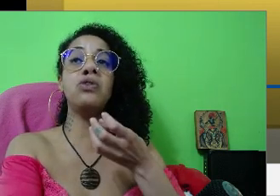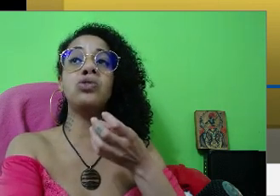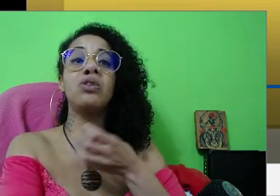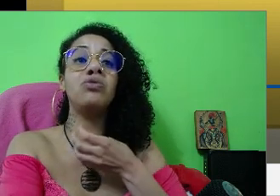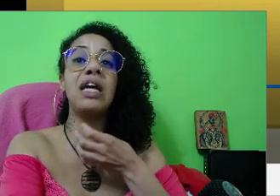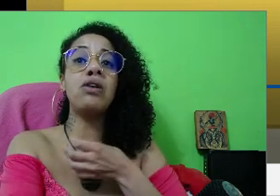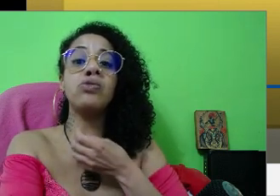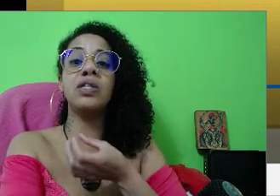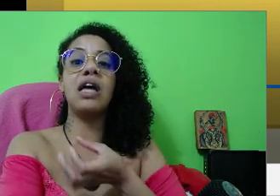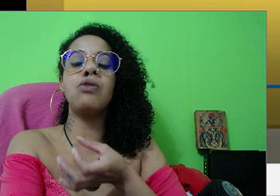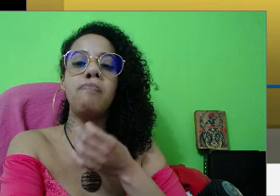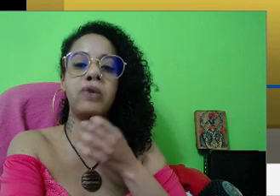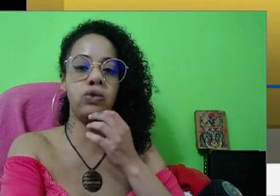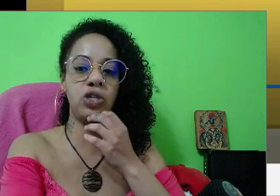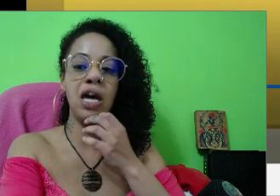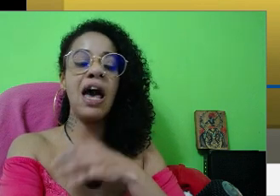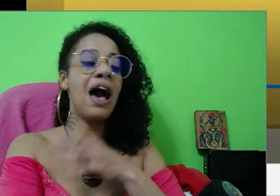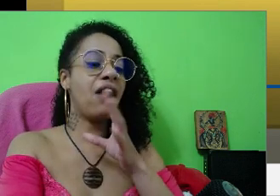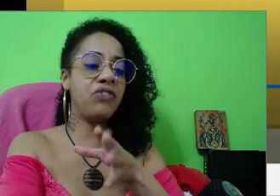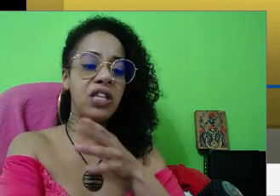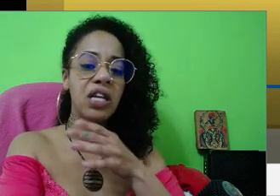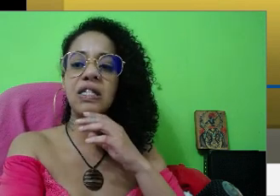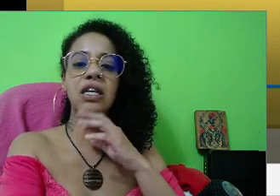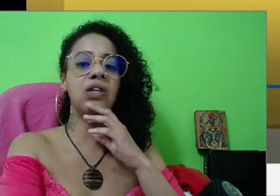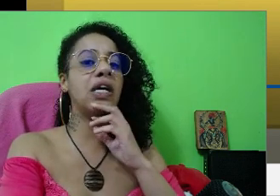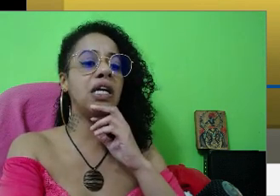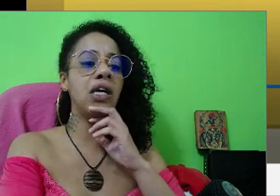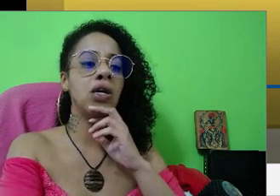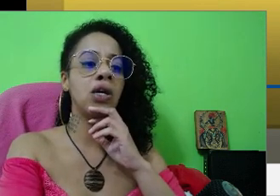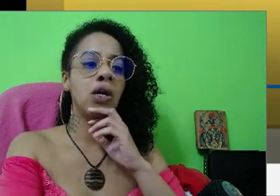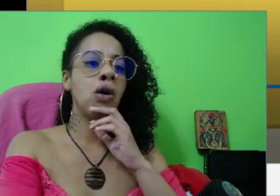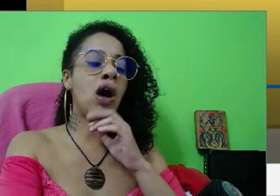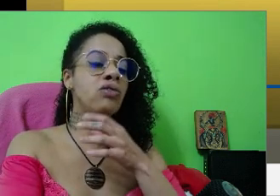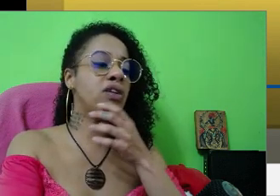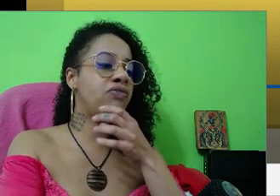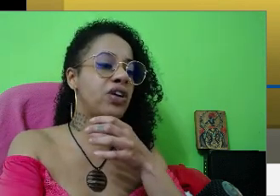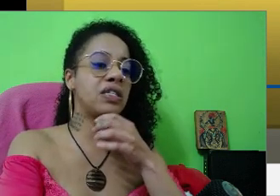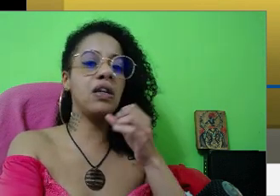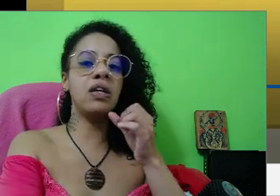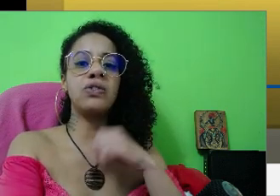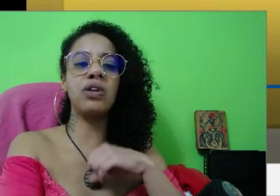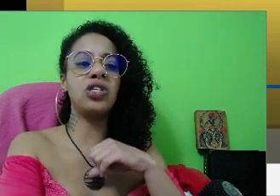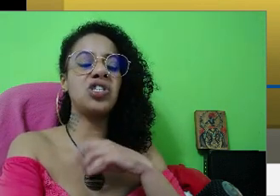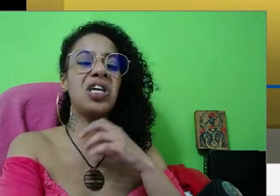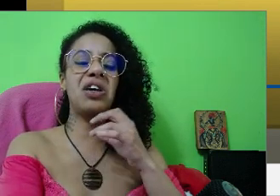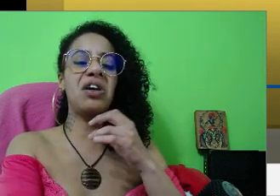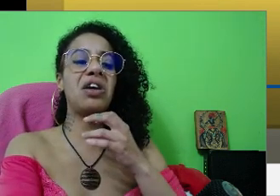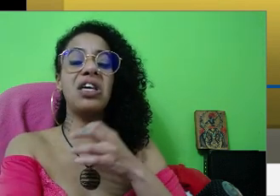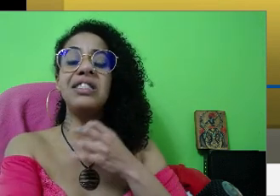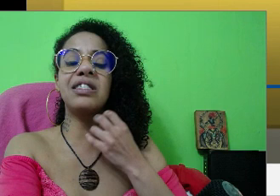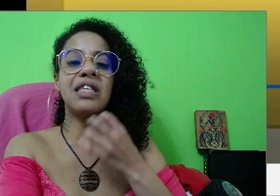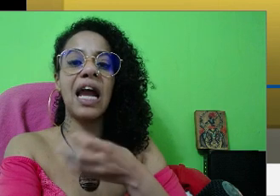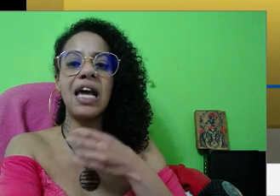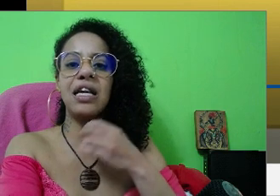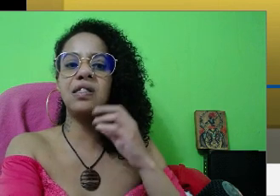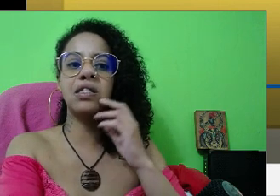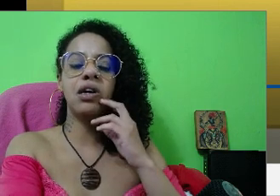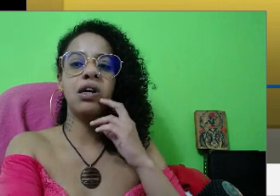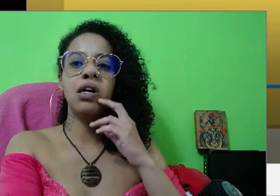suja muito menos quando nem considero roupa suja a vida tá seguindo aí olha o que foi as eleições gente que que